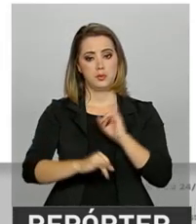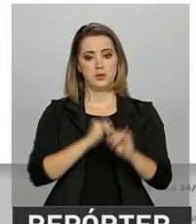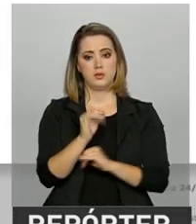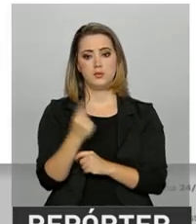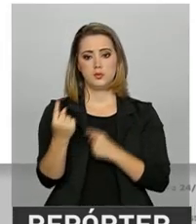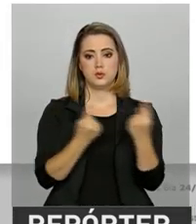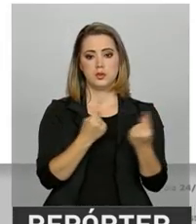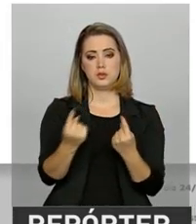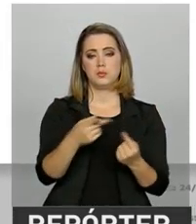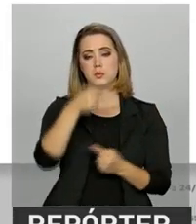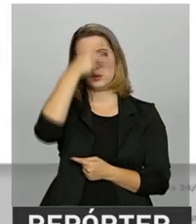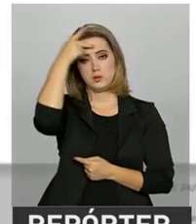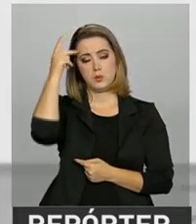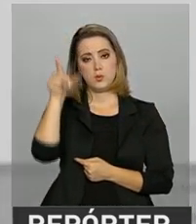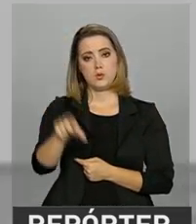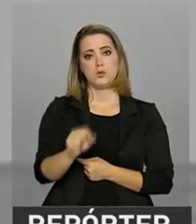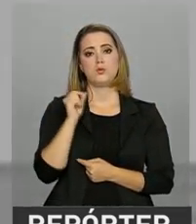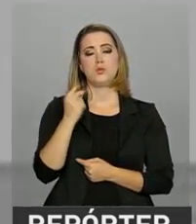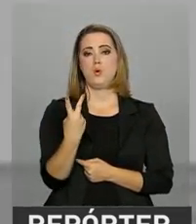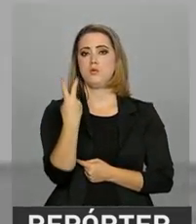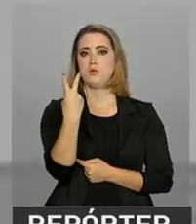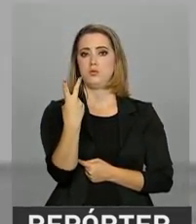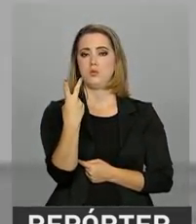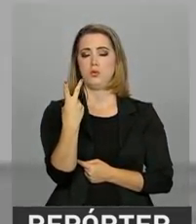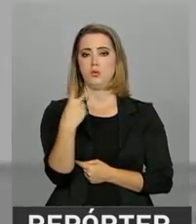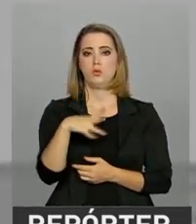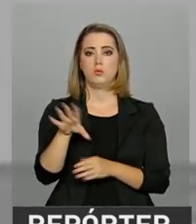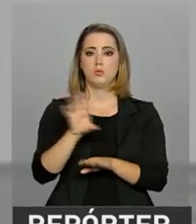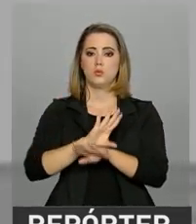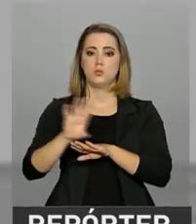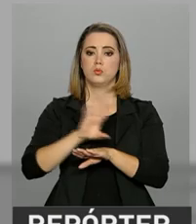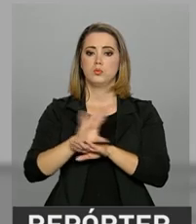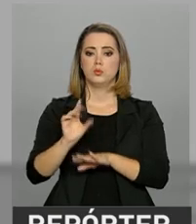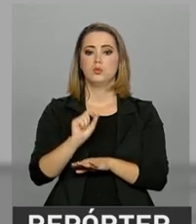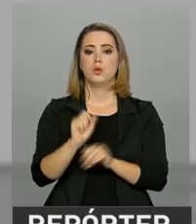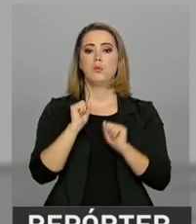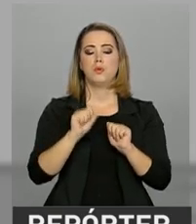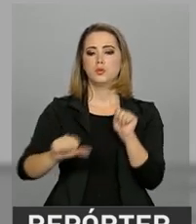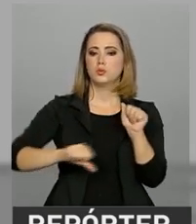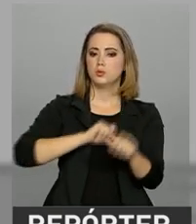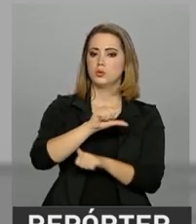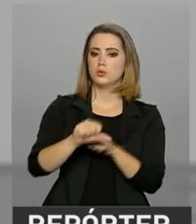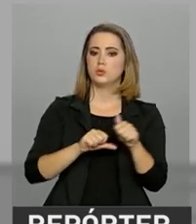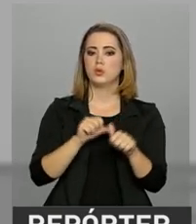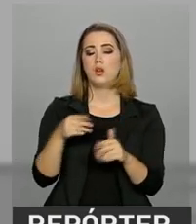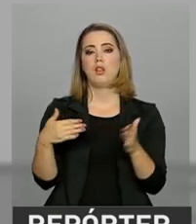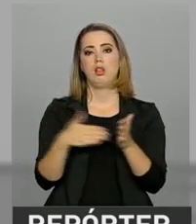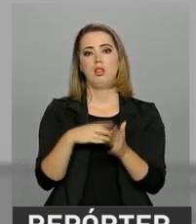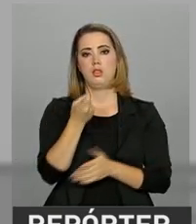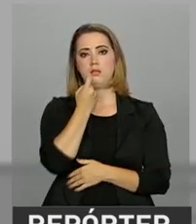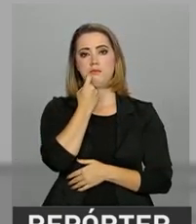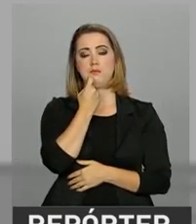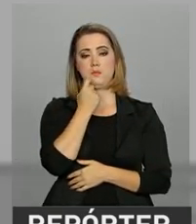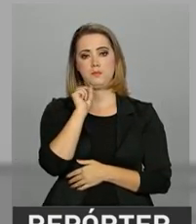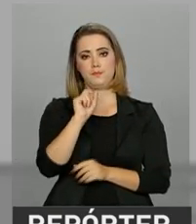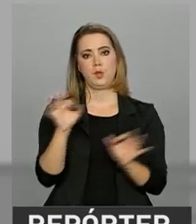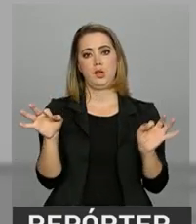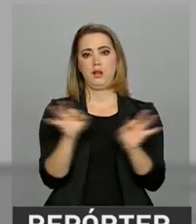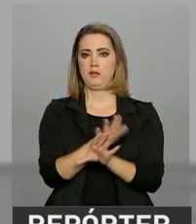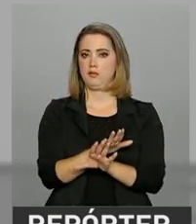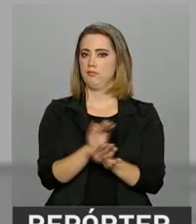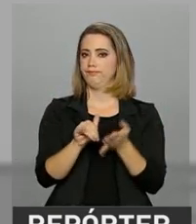candidato pode selecionar até duas opções de cursos do sistema que podem ser trocadas até sexta feira quando se